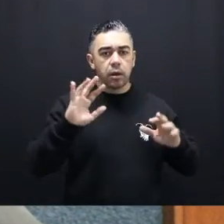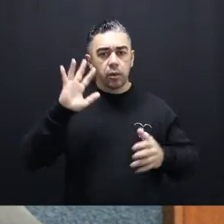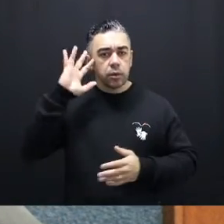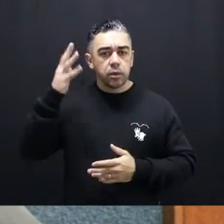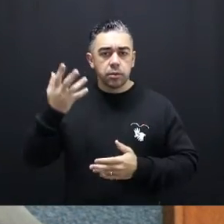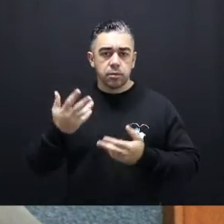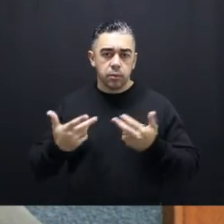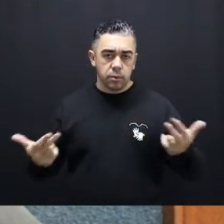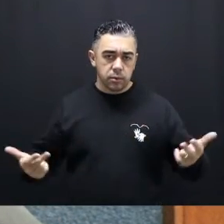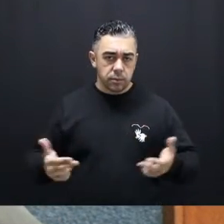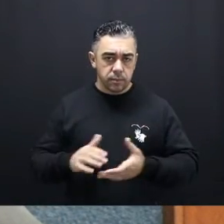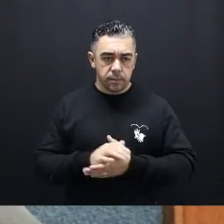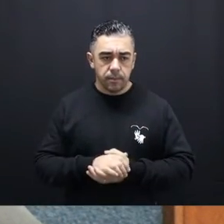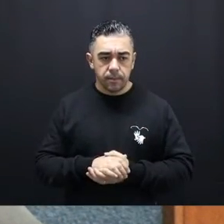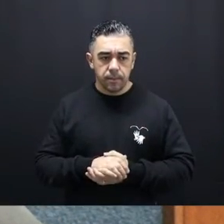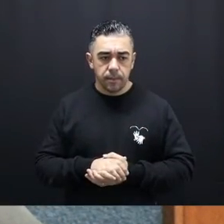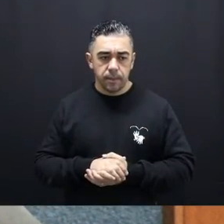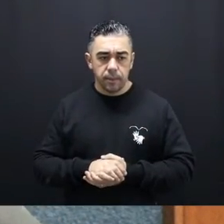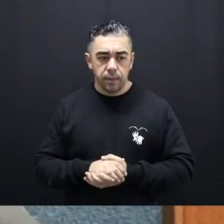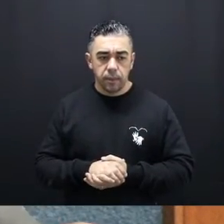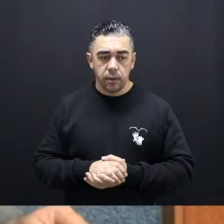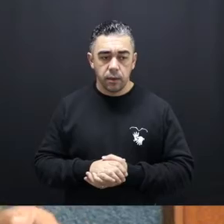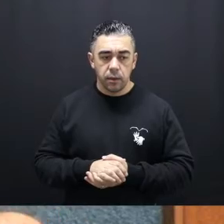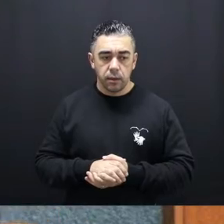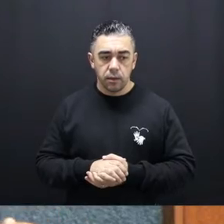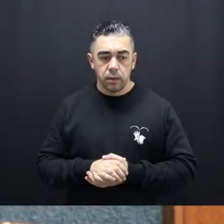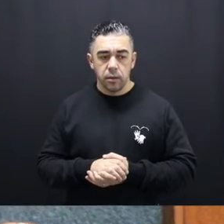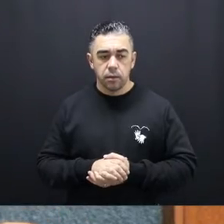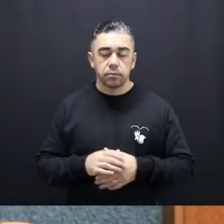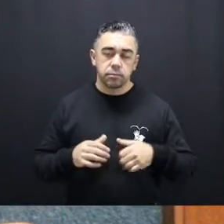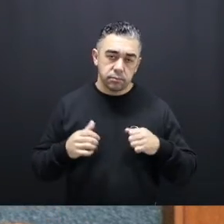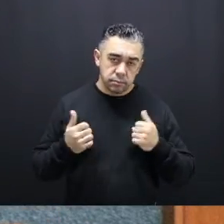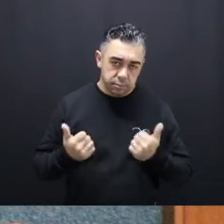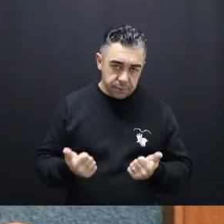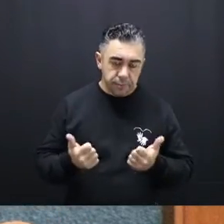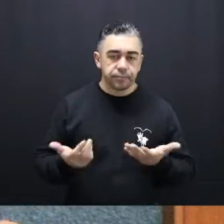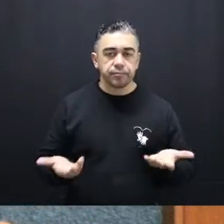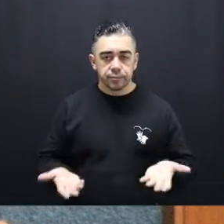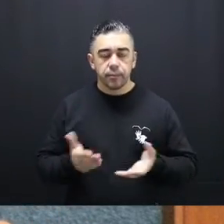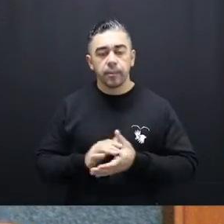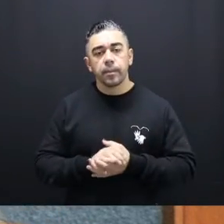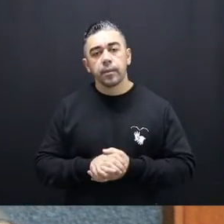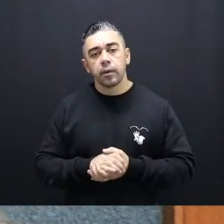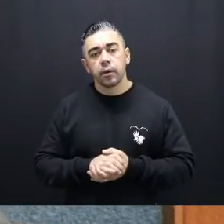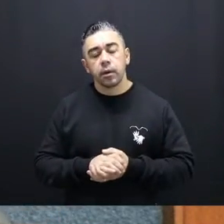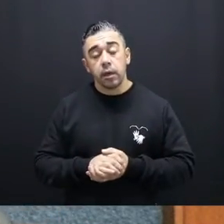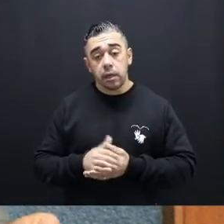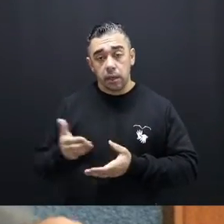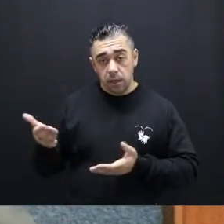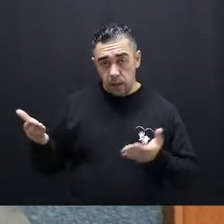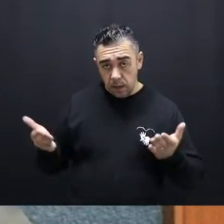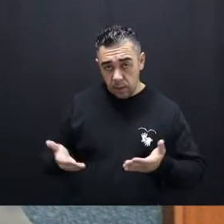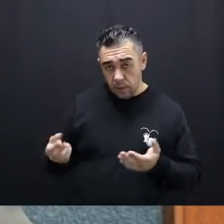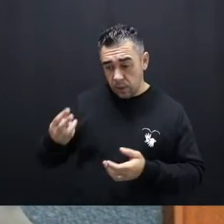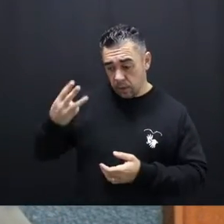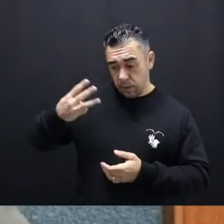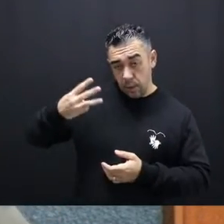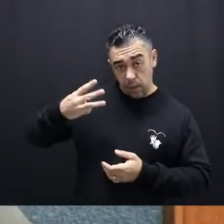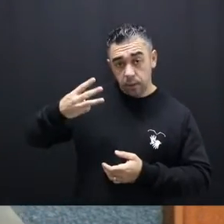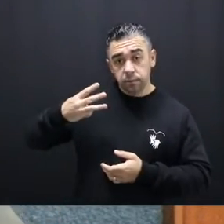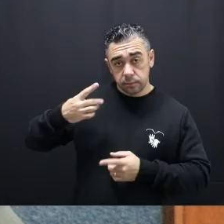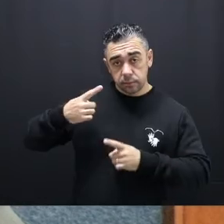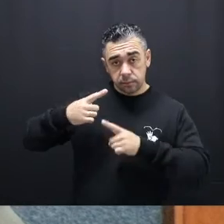ai ai Ah pois bem né pois bem esse mandato neste terceiro mandato eu